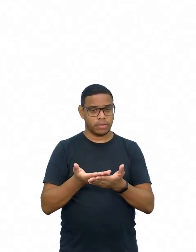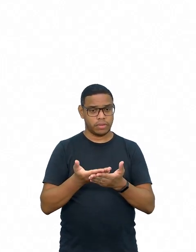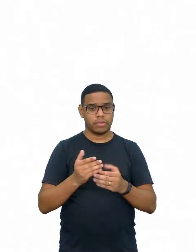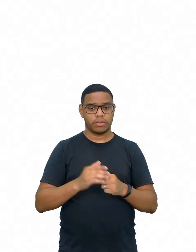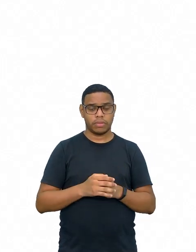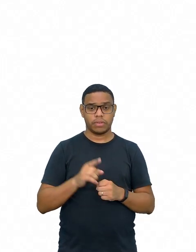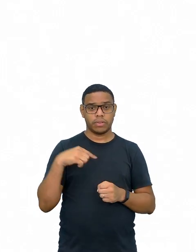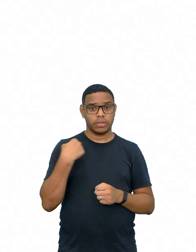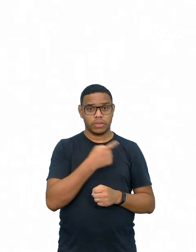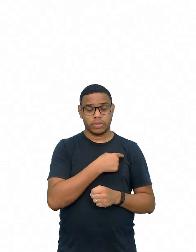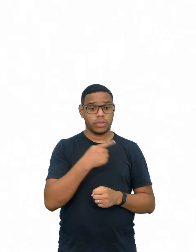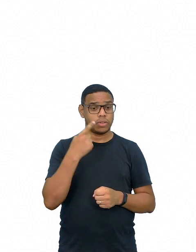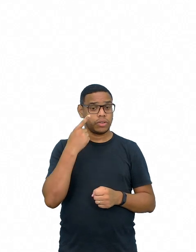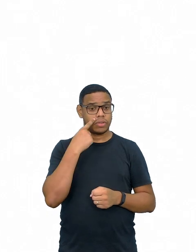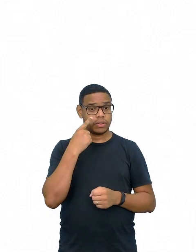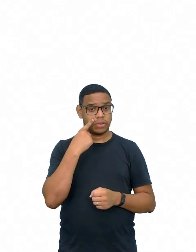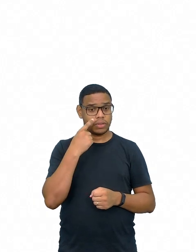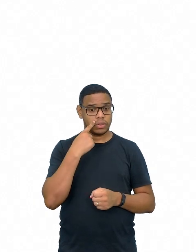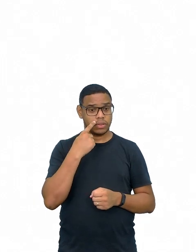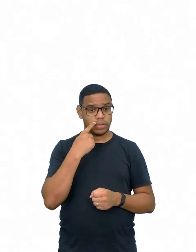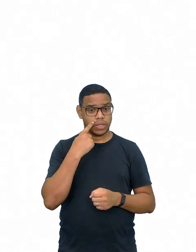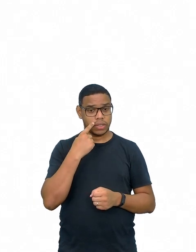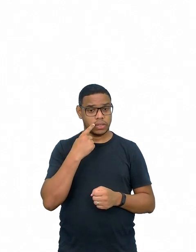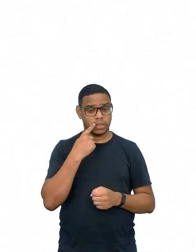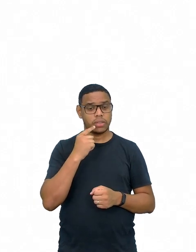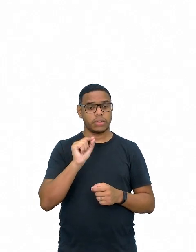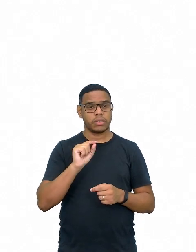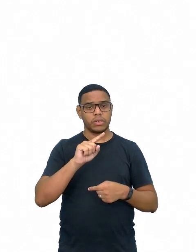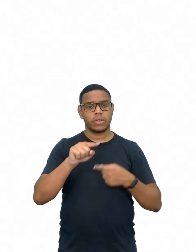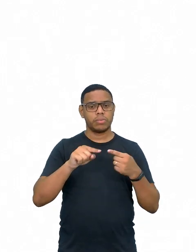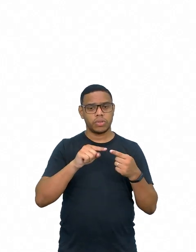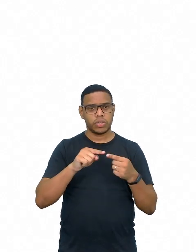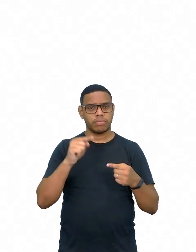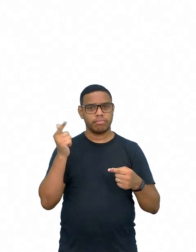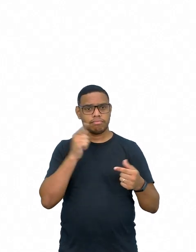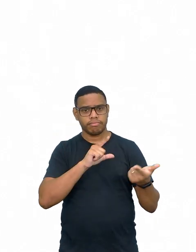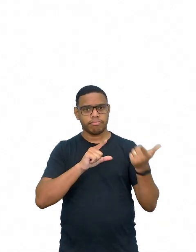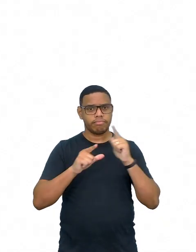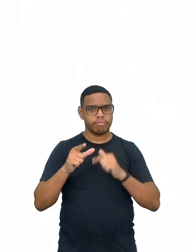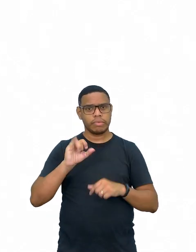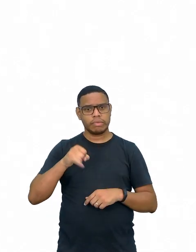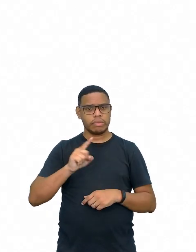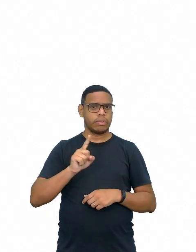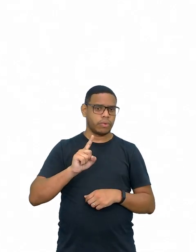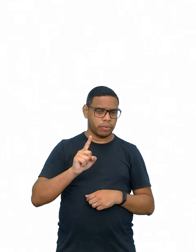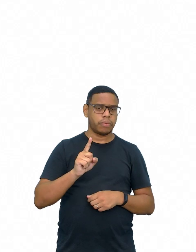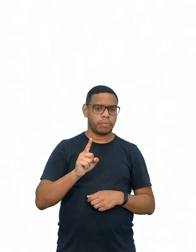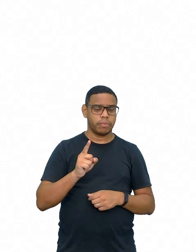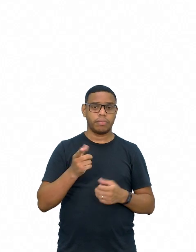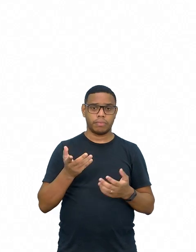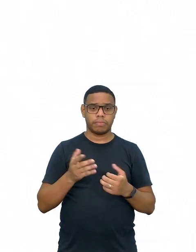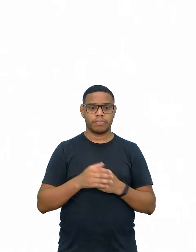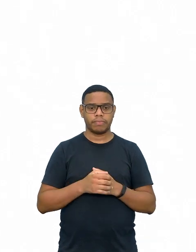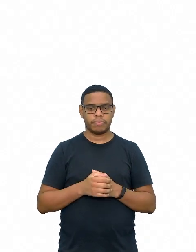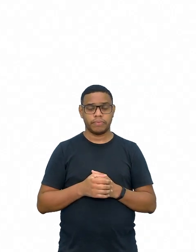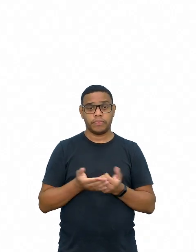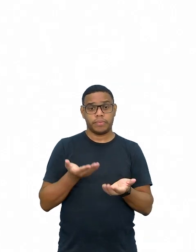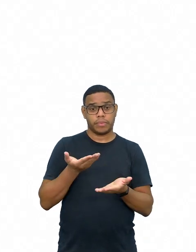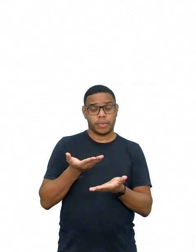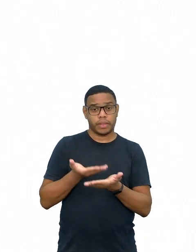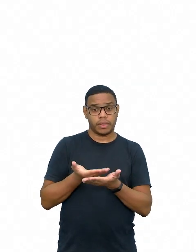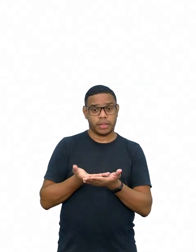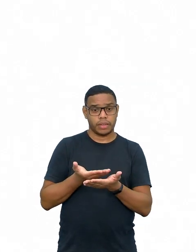vai verificar se esses objetivos foram alcançados. Ou seja, lá na